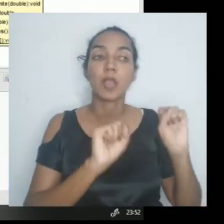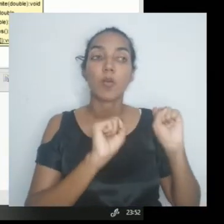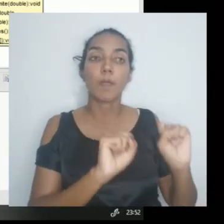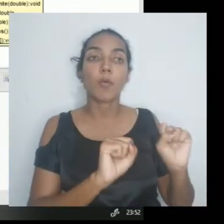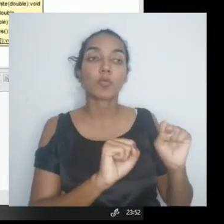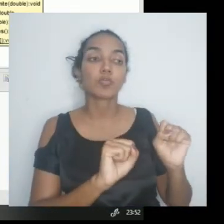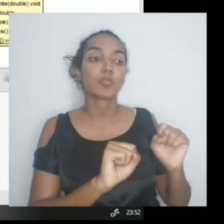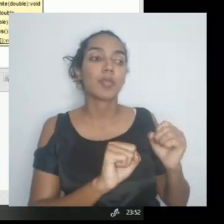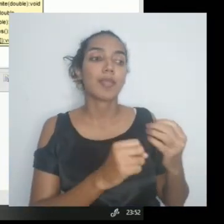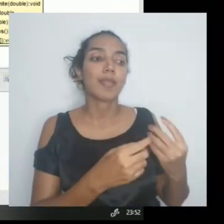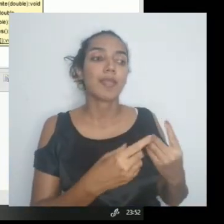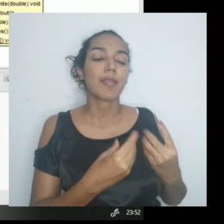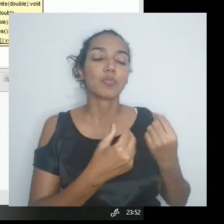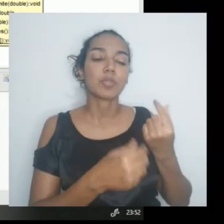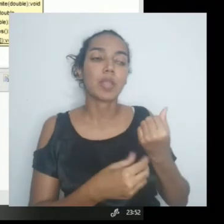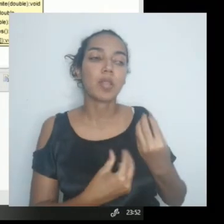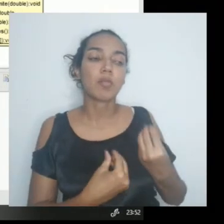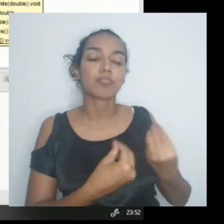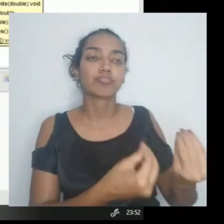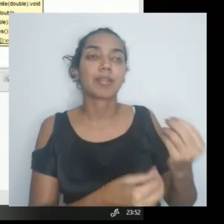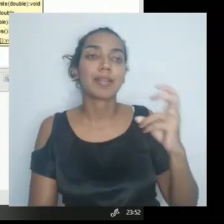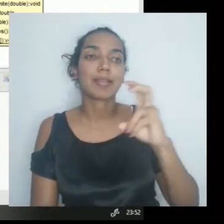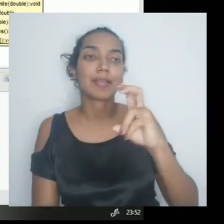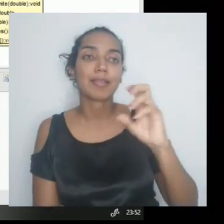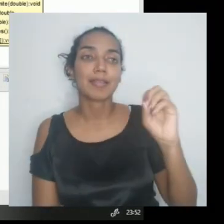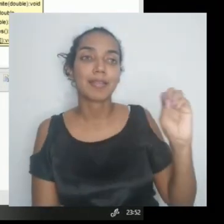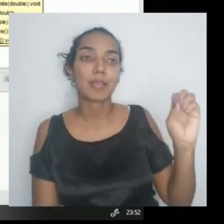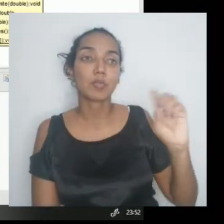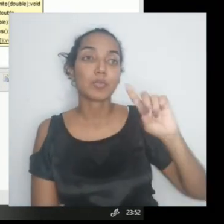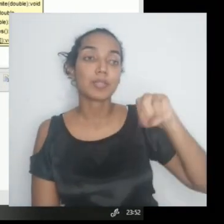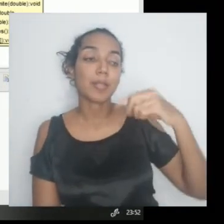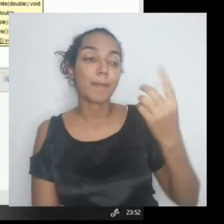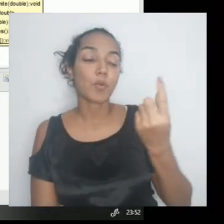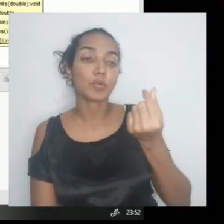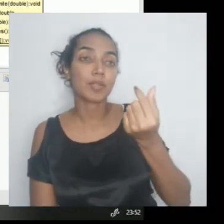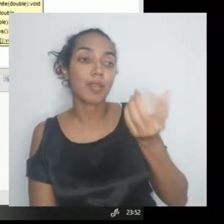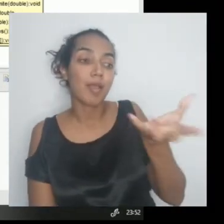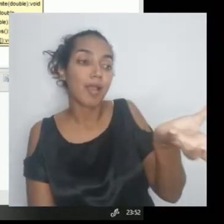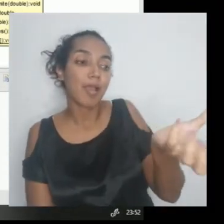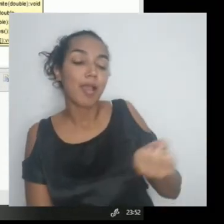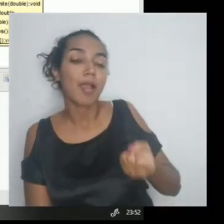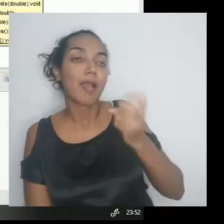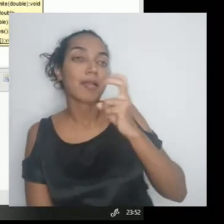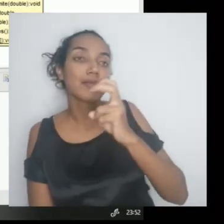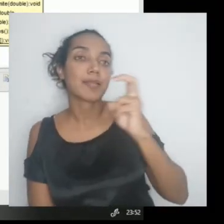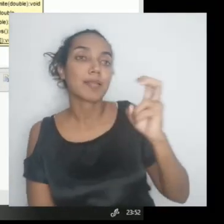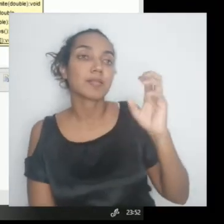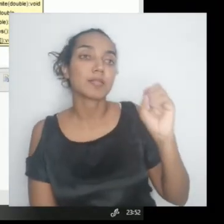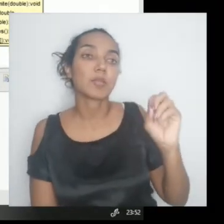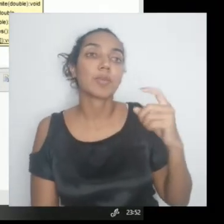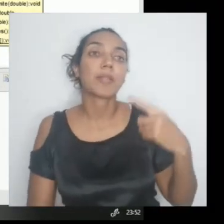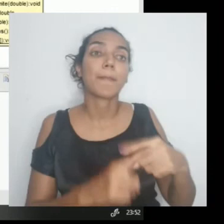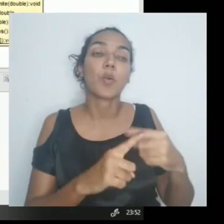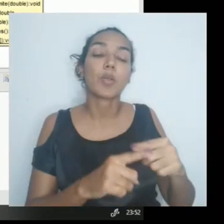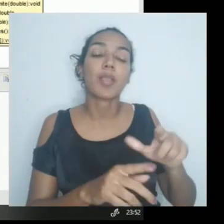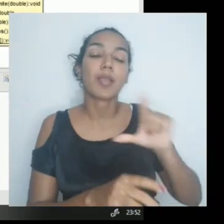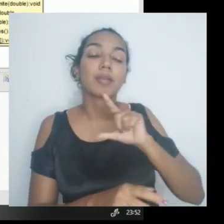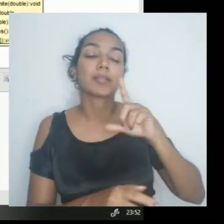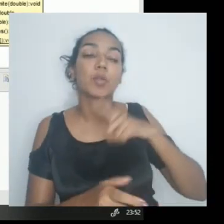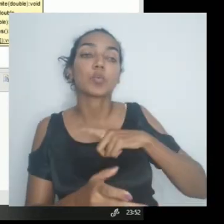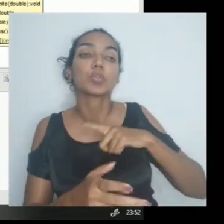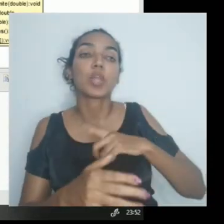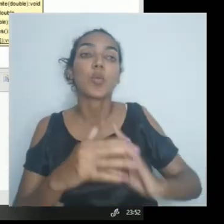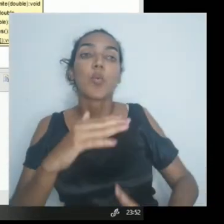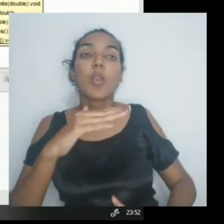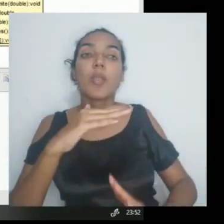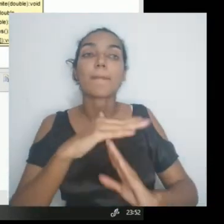especial, eu já tenho um limite inicial como sendo de 100. Certo? Significa que essa continha aqui ela pode ter